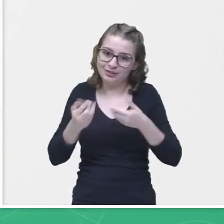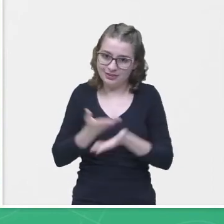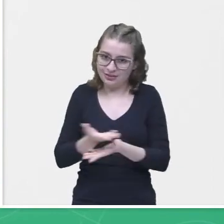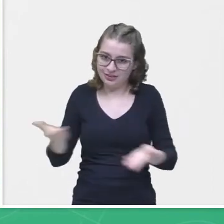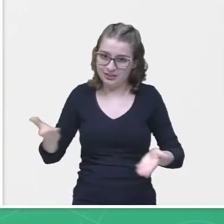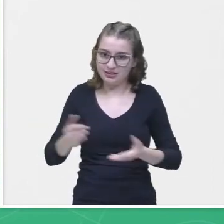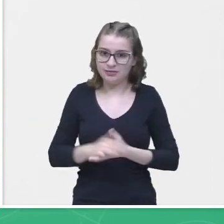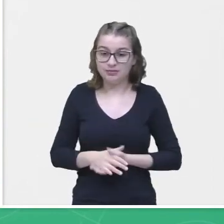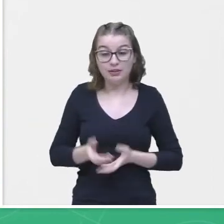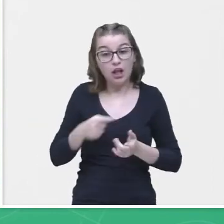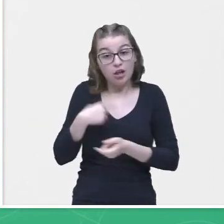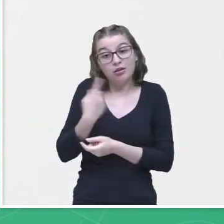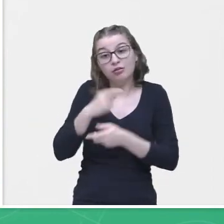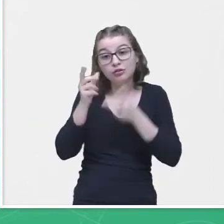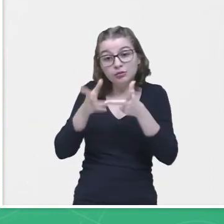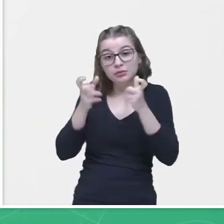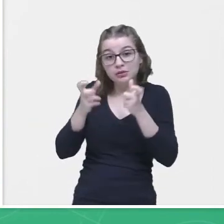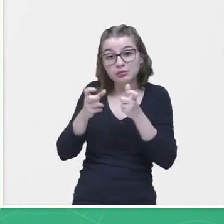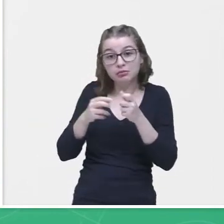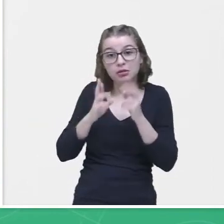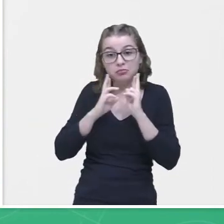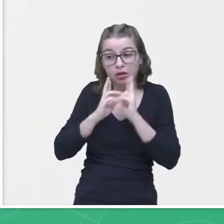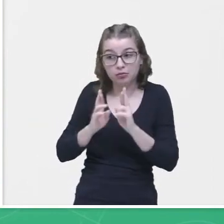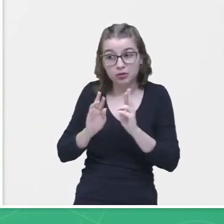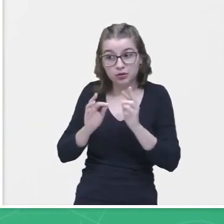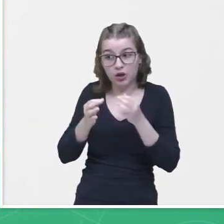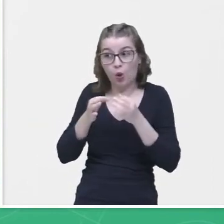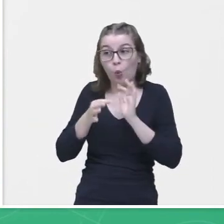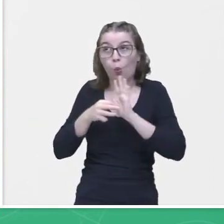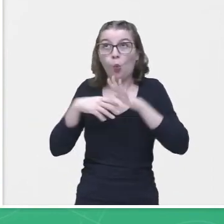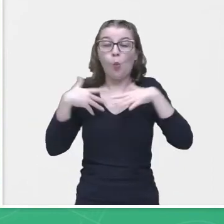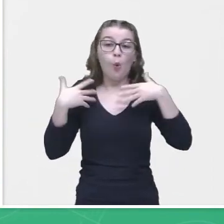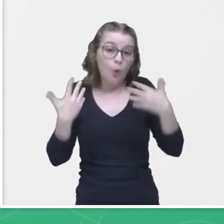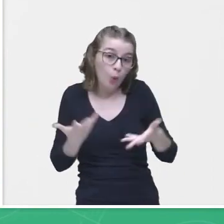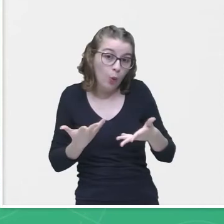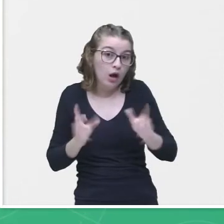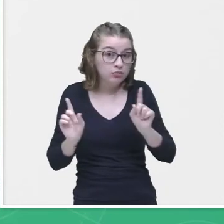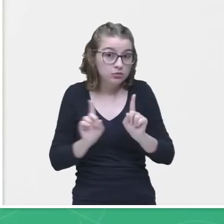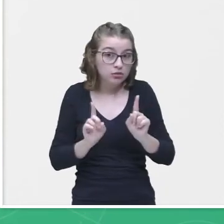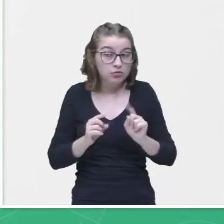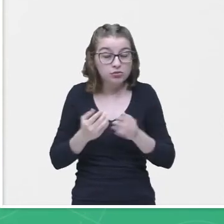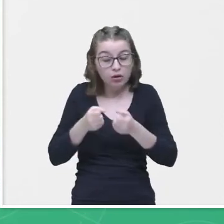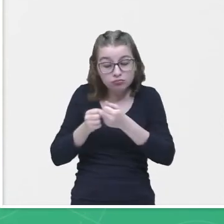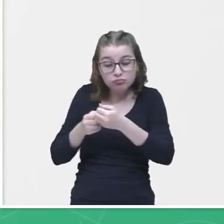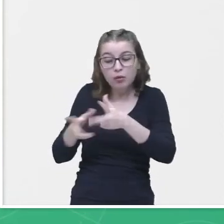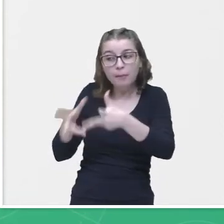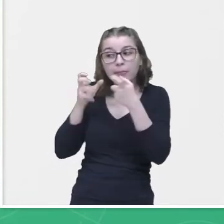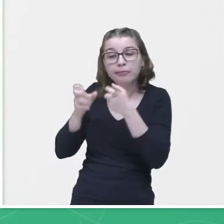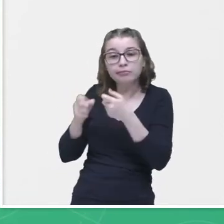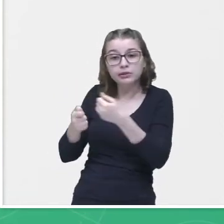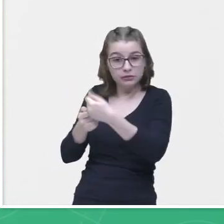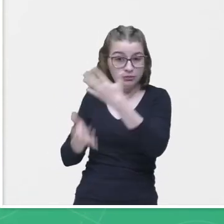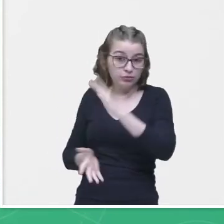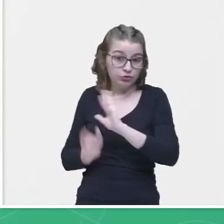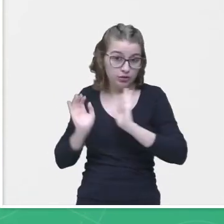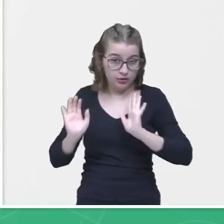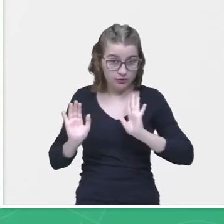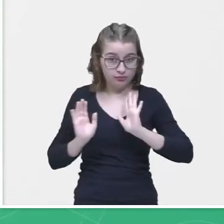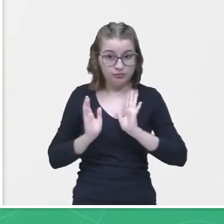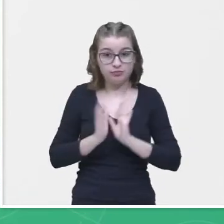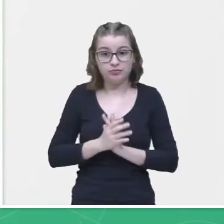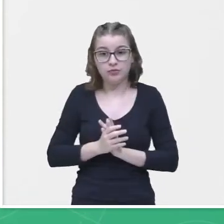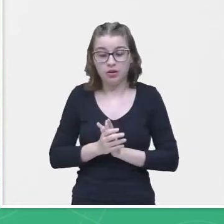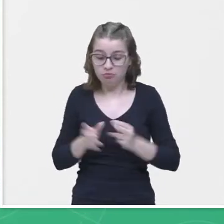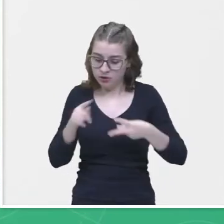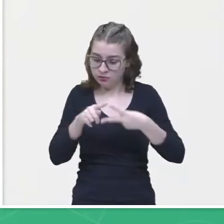né? Não estou dizendo quais são. Você está observando aí no chat a movimentação, tudo como está acontecendo. Mas tem duas